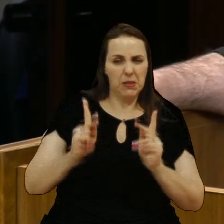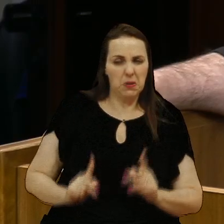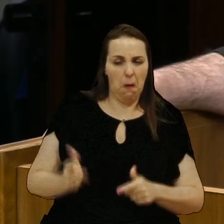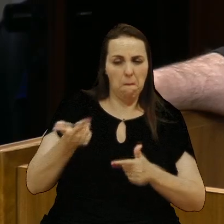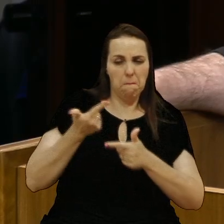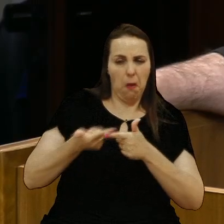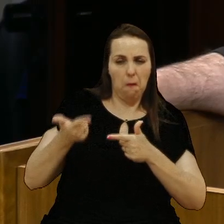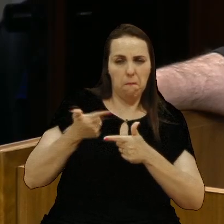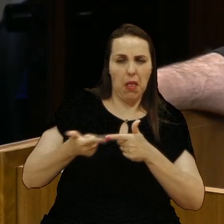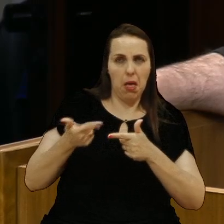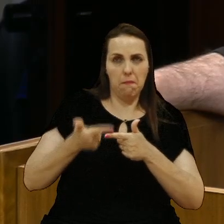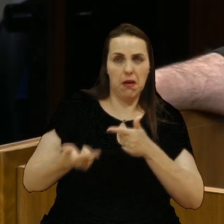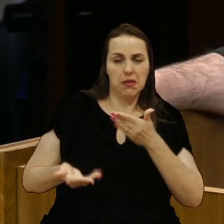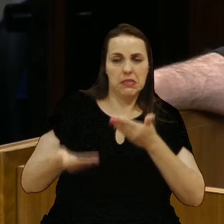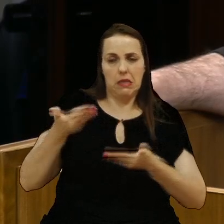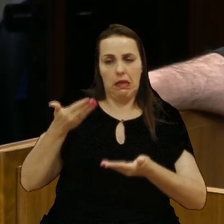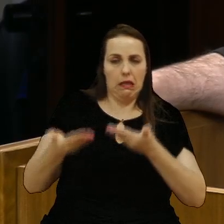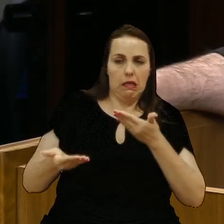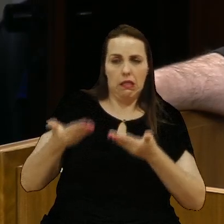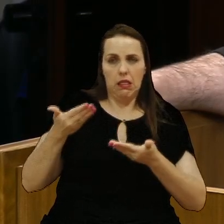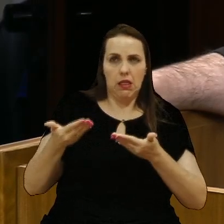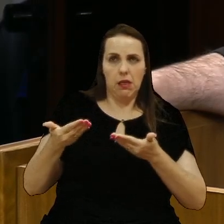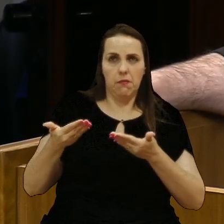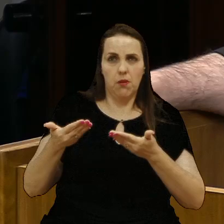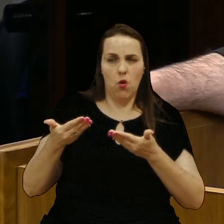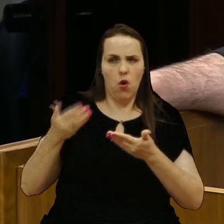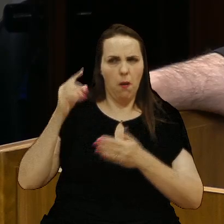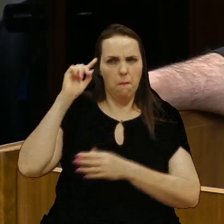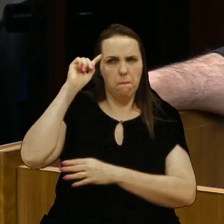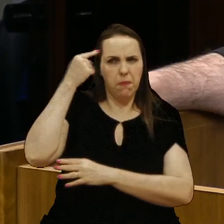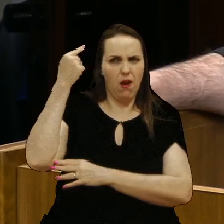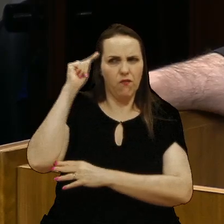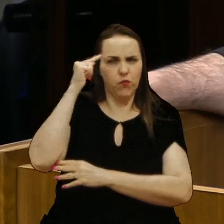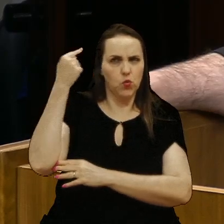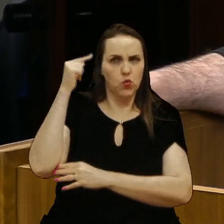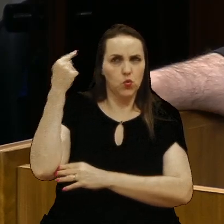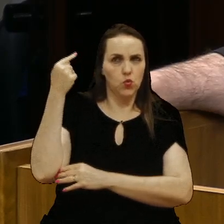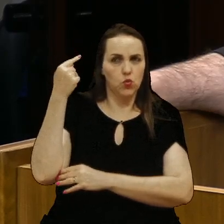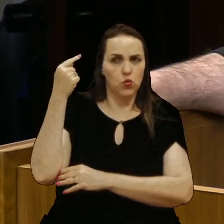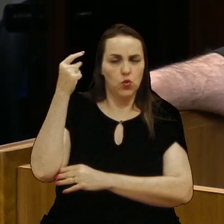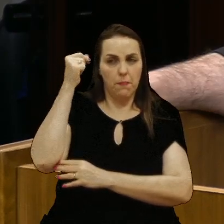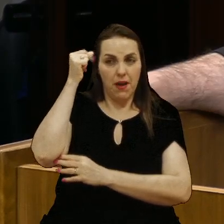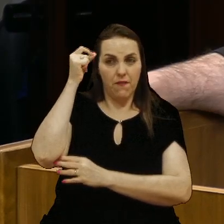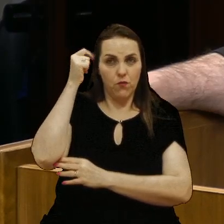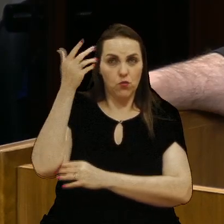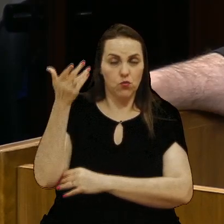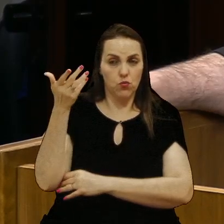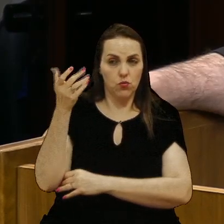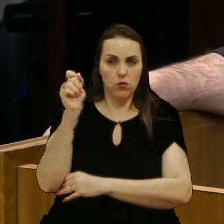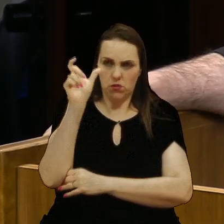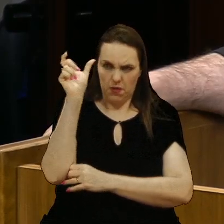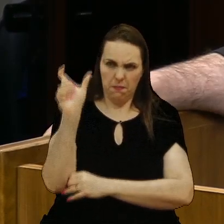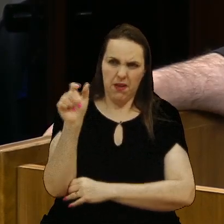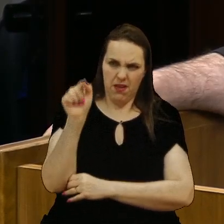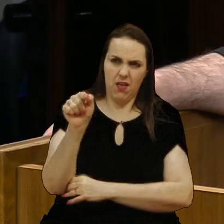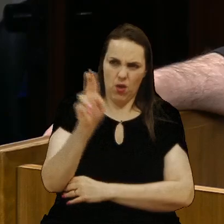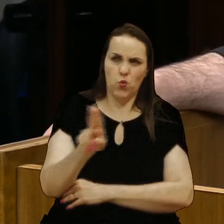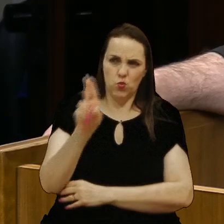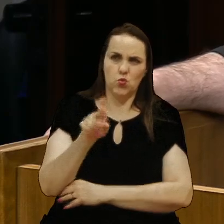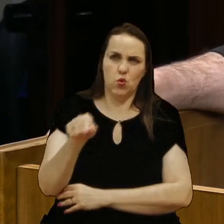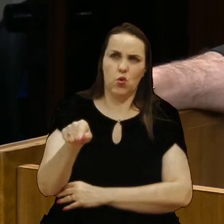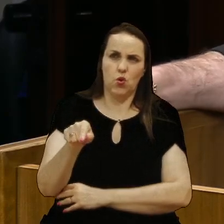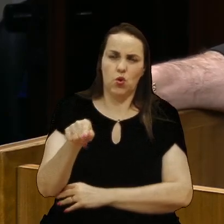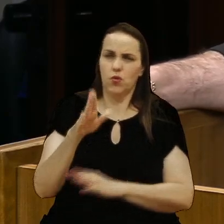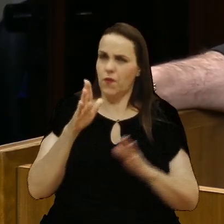de desequilíbrio de parafuso. Esse termo que o atual presidente usou. Não me surpreende, muito